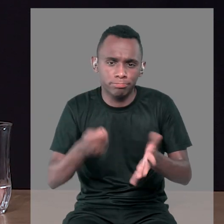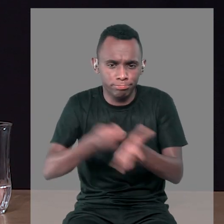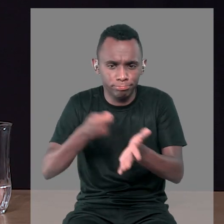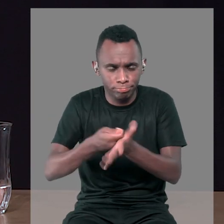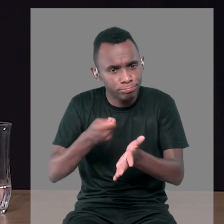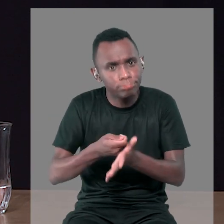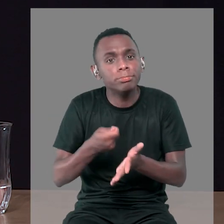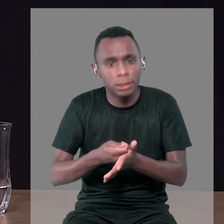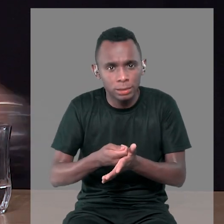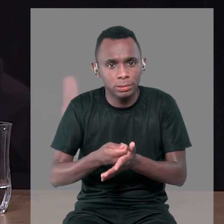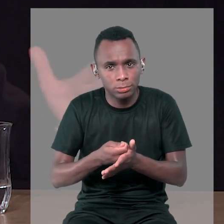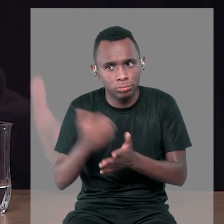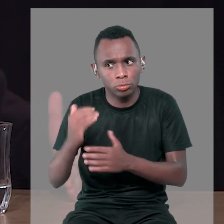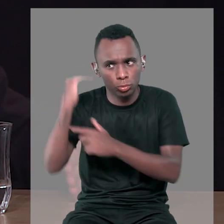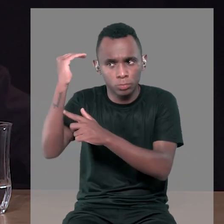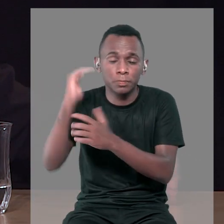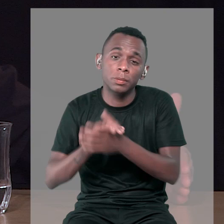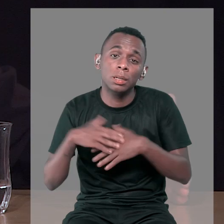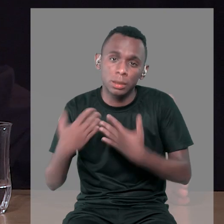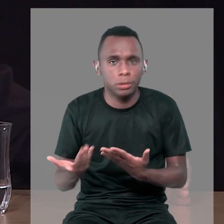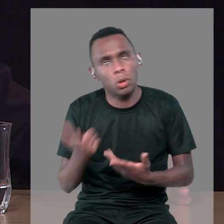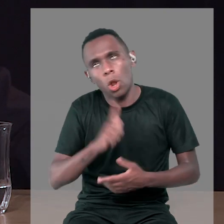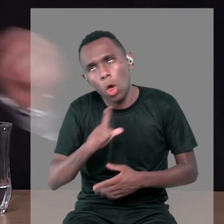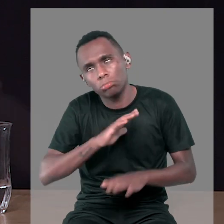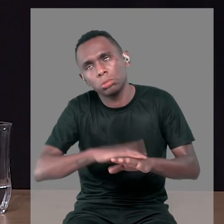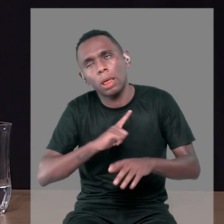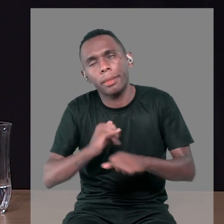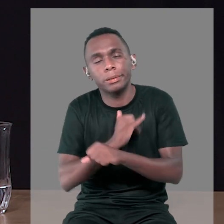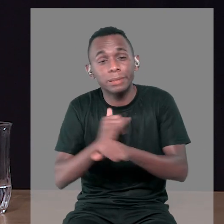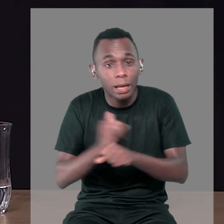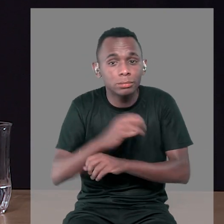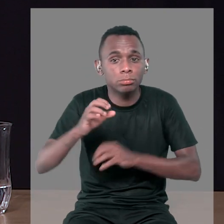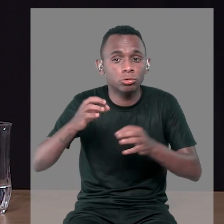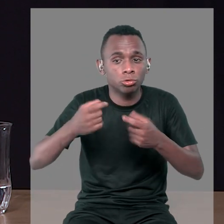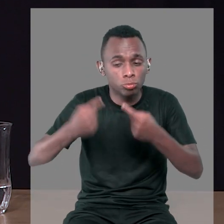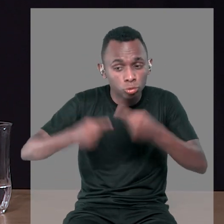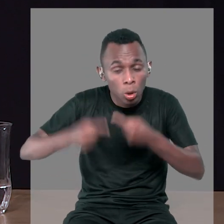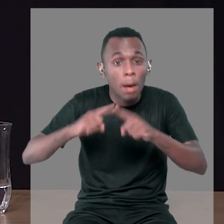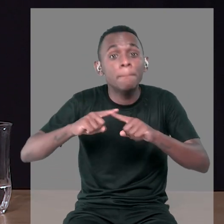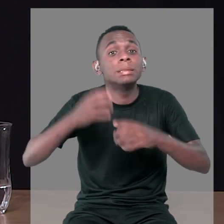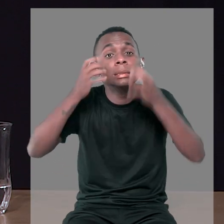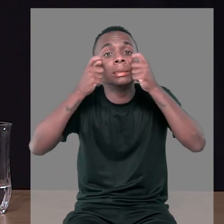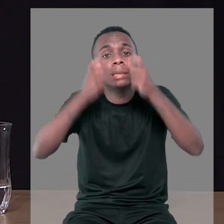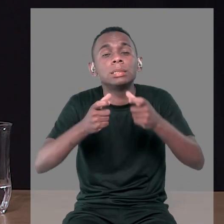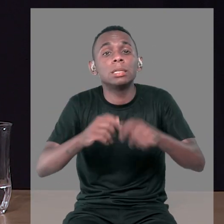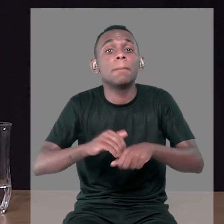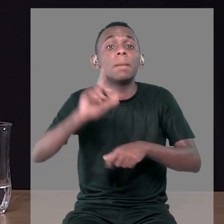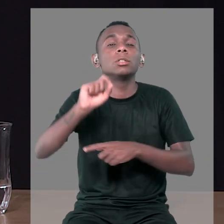no tema da infantaria em Maquiavel, claro, há o debate estratégico, mas o mais interessante é porque ele coloca em